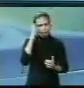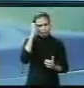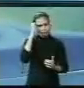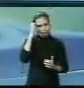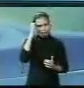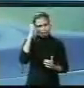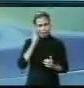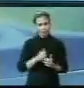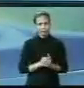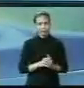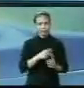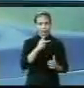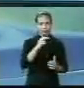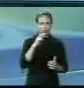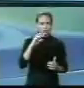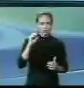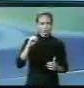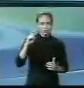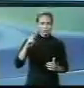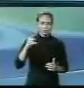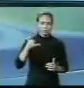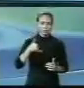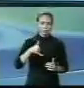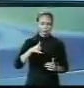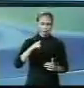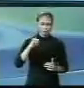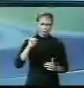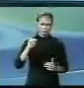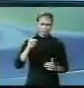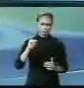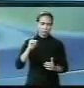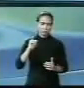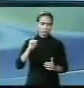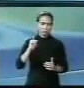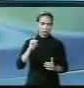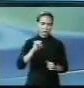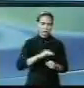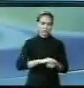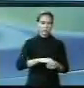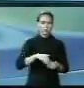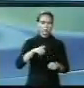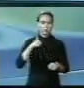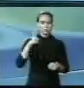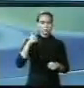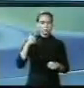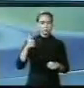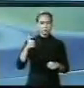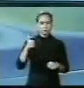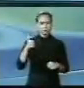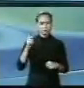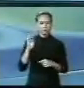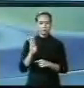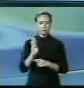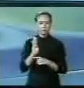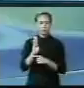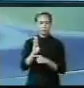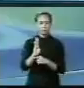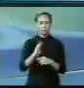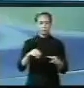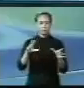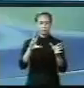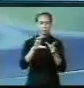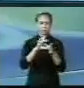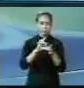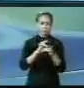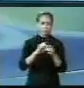O proxy, ele atua também como uma maneira de otimizar a utilização dos recursos de conexão com a internet, como a gente vai